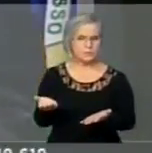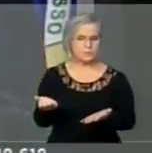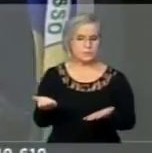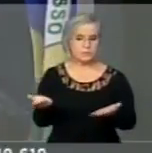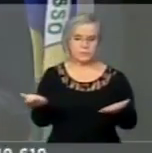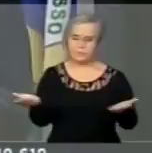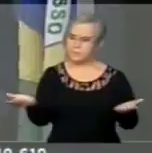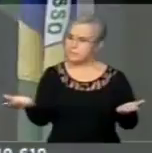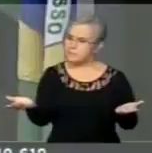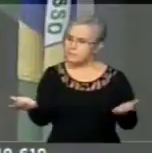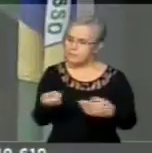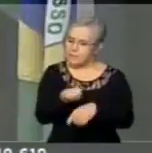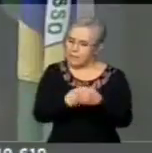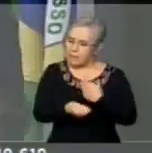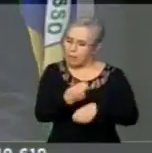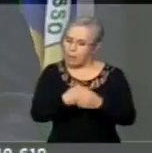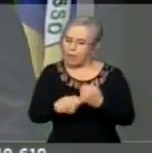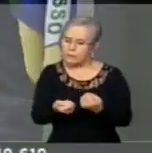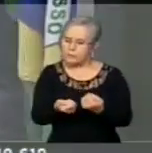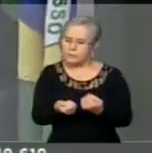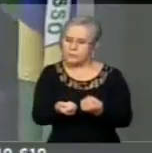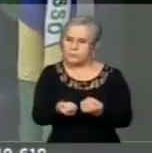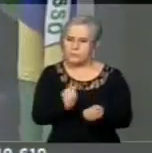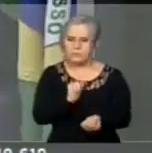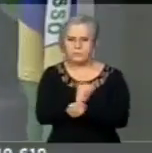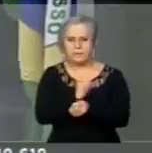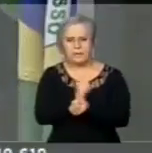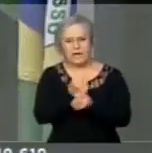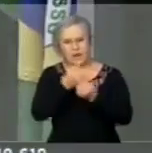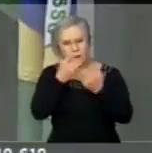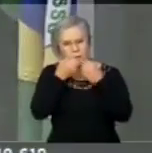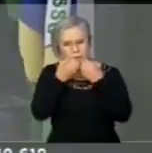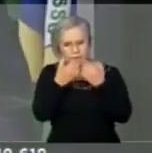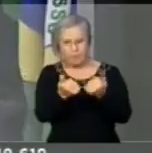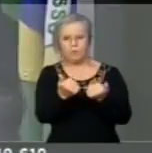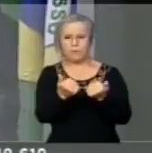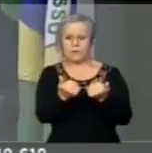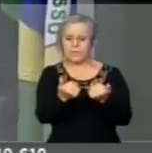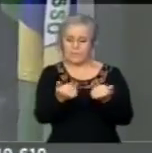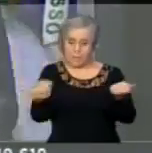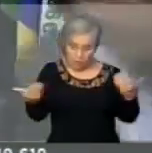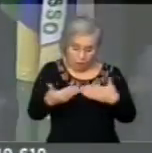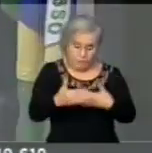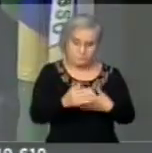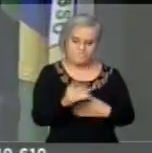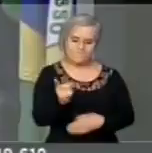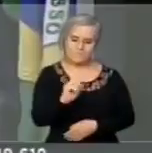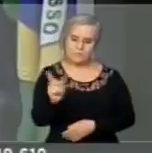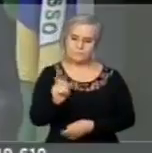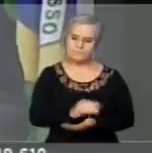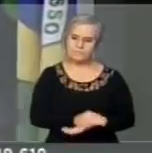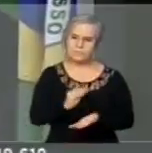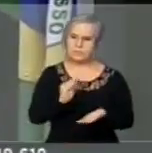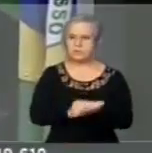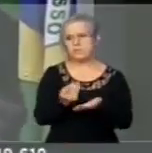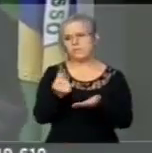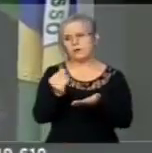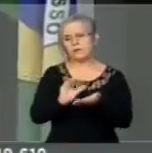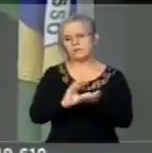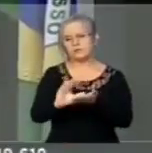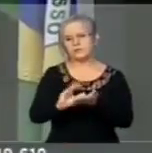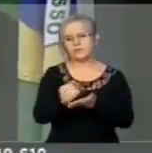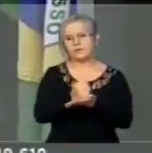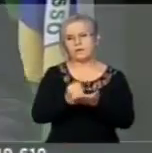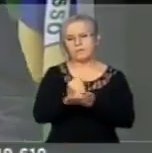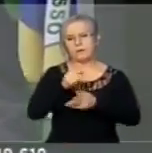pode esperar resultados diferentes do que nós estamos encontrando agora. Falta de recursos para a Farmácia